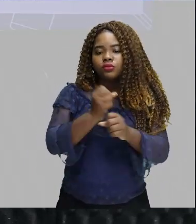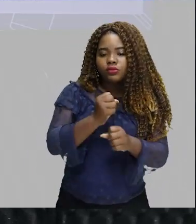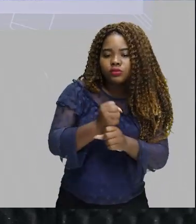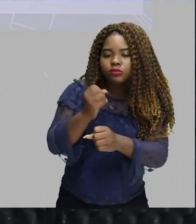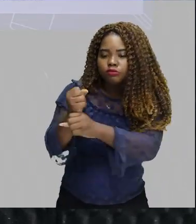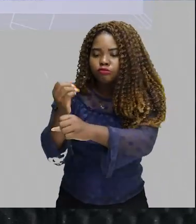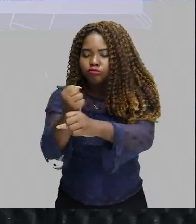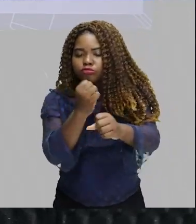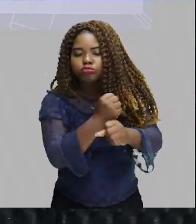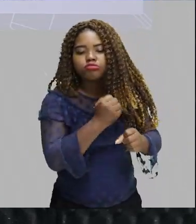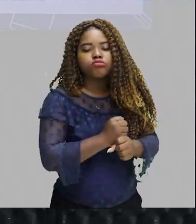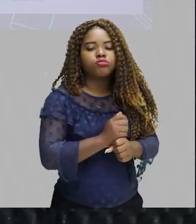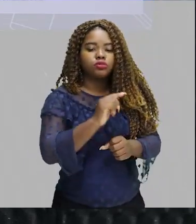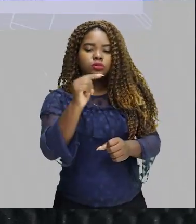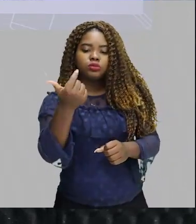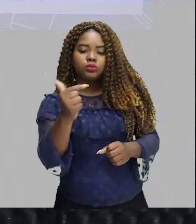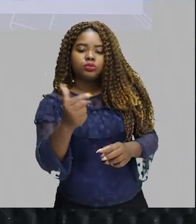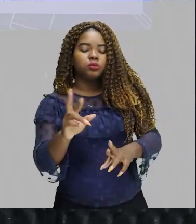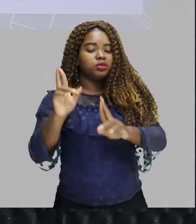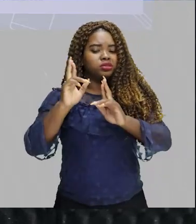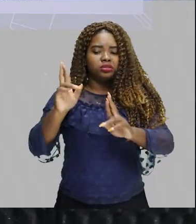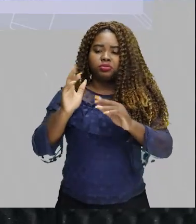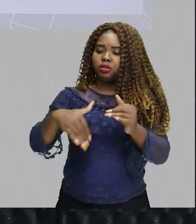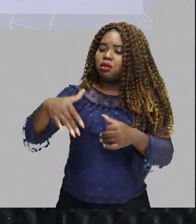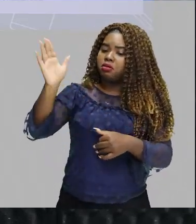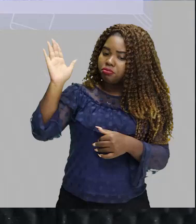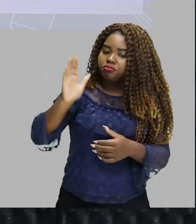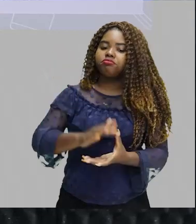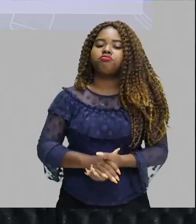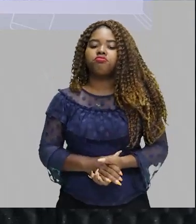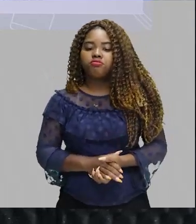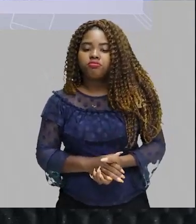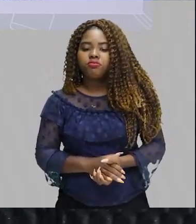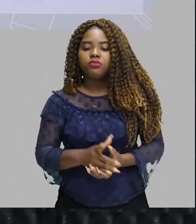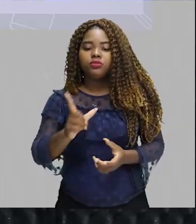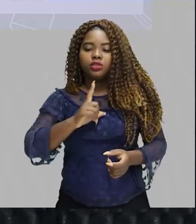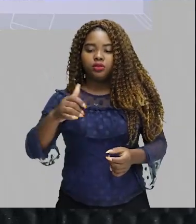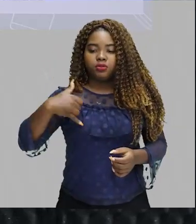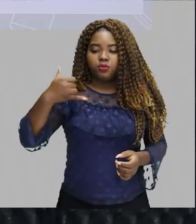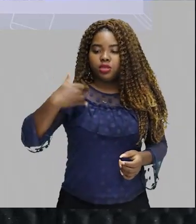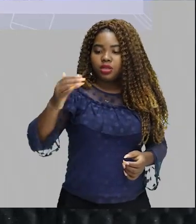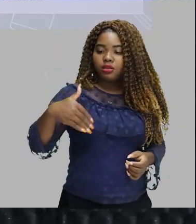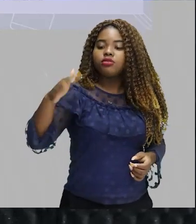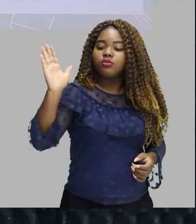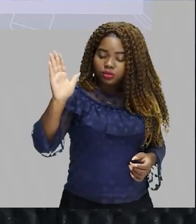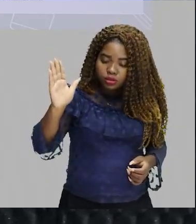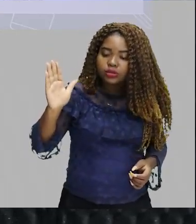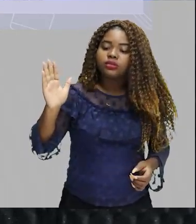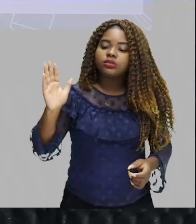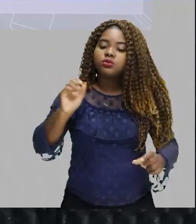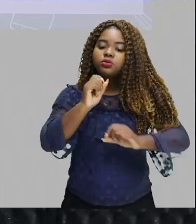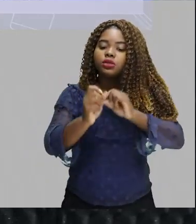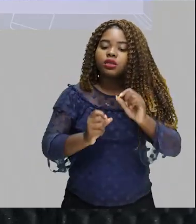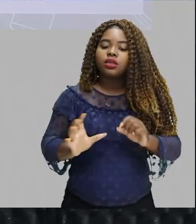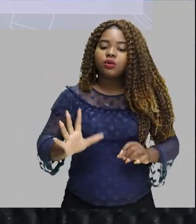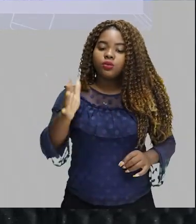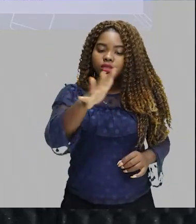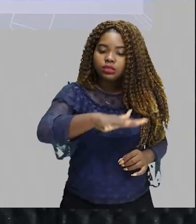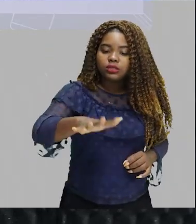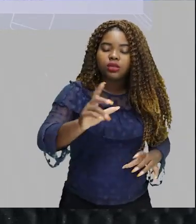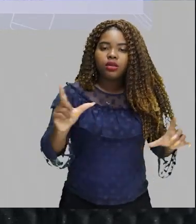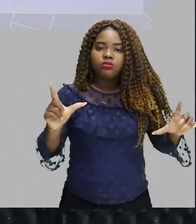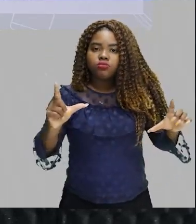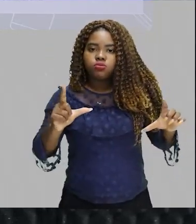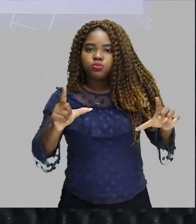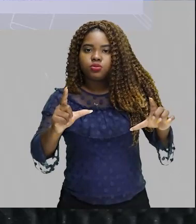a mortalidade naturalmente vai alcançar com o aumento da idade, o que vai acontecer com esses espaços? Eles vão reduzindo